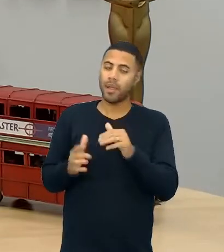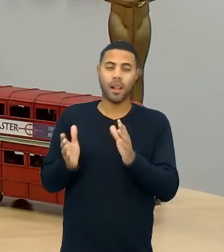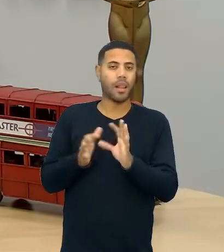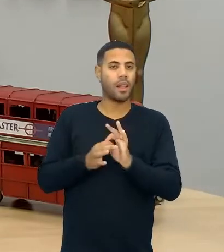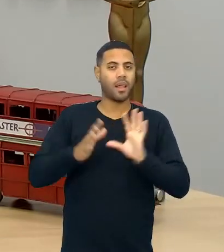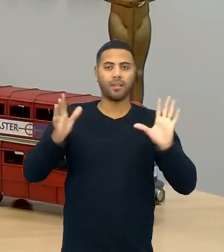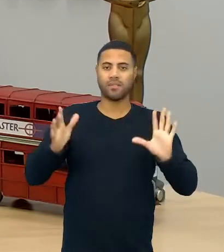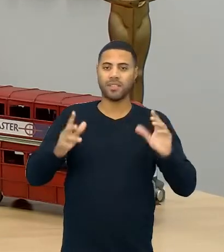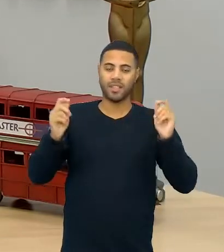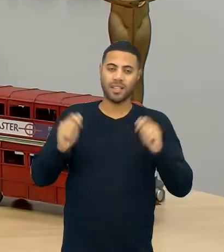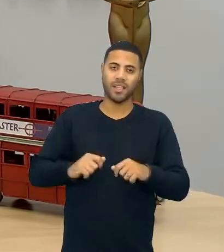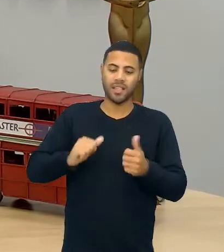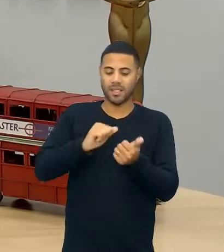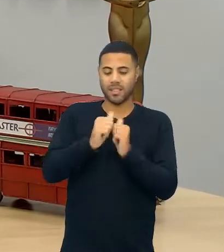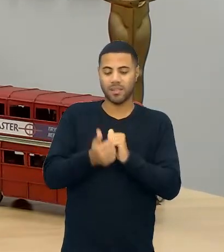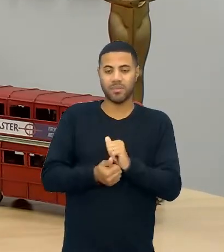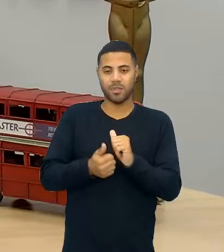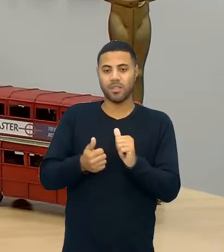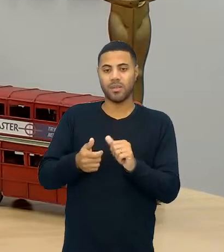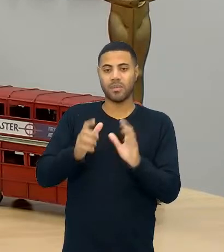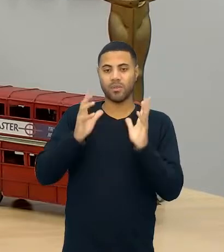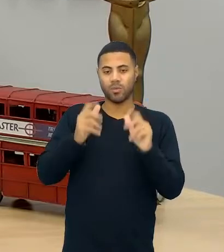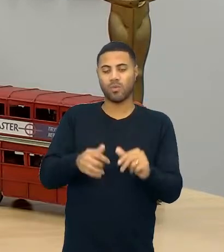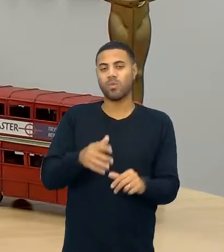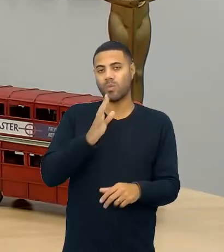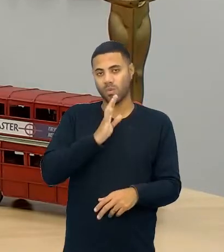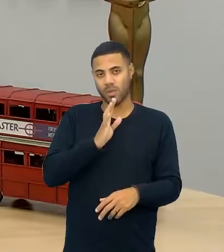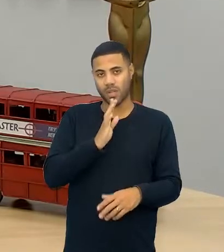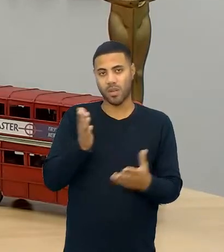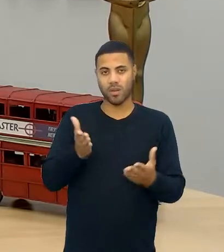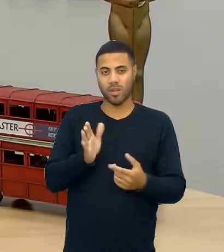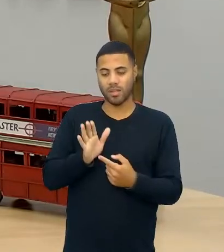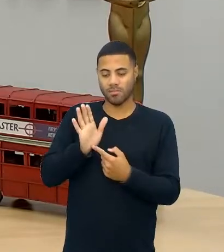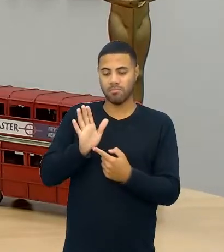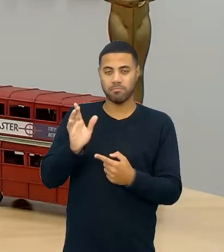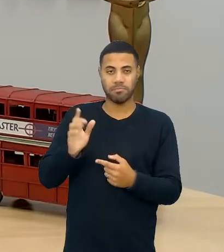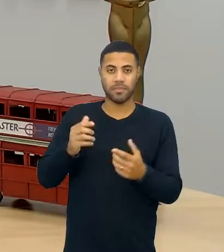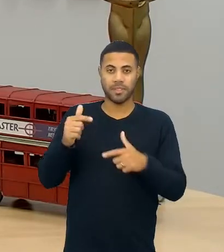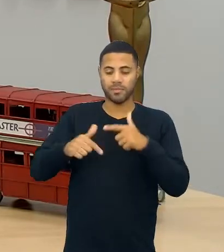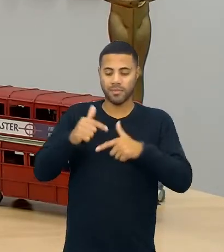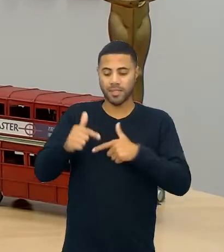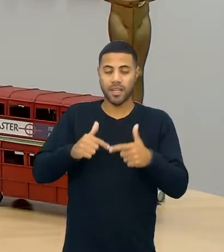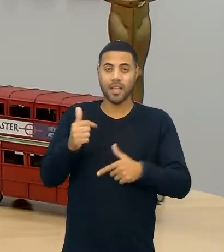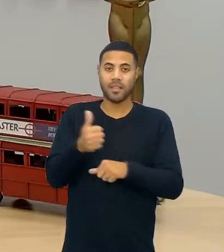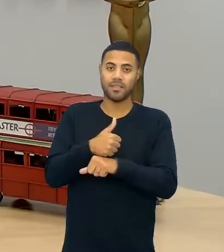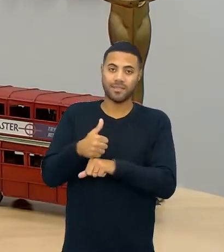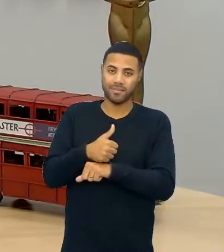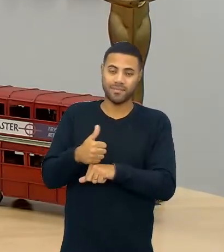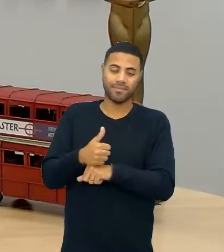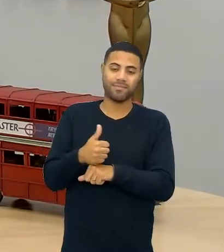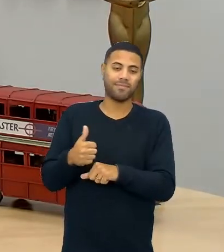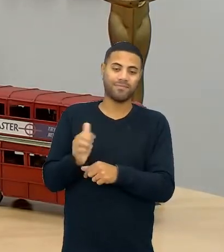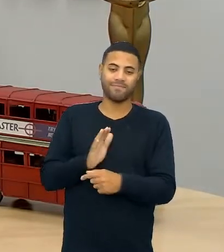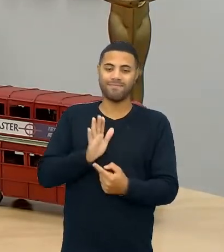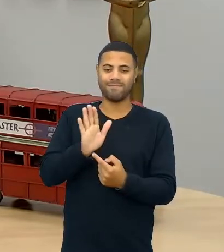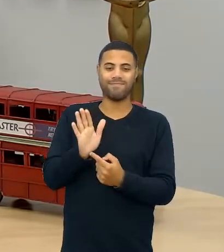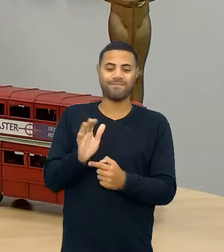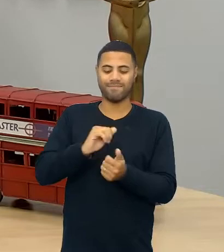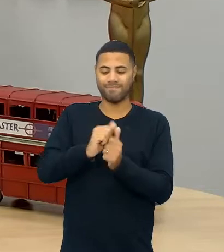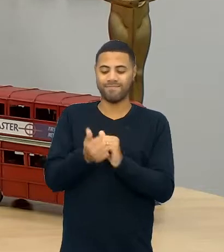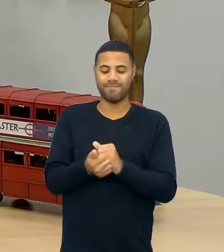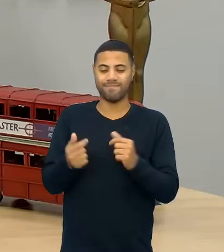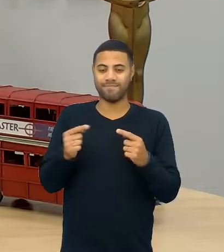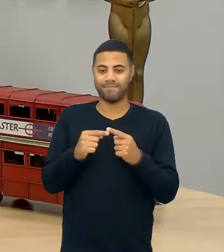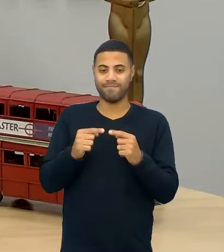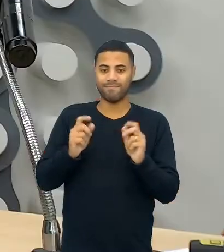uma modalidade esportiva aí conhecida por todos. E aí a gente vai trabalhar essas profissões dentro dessa modalidade esportiva. Então